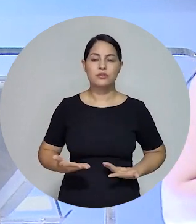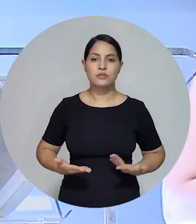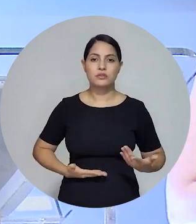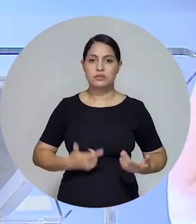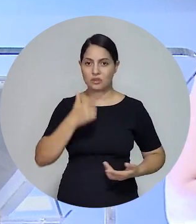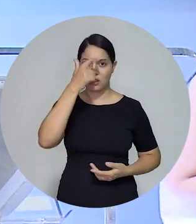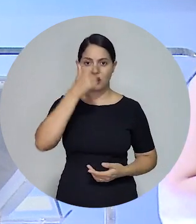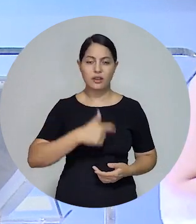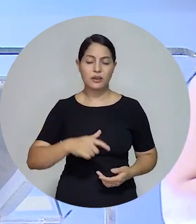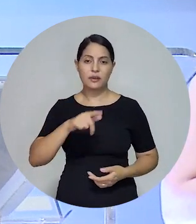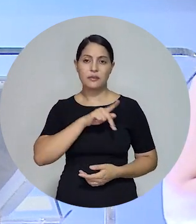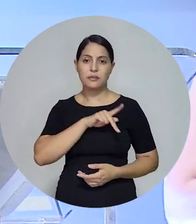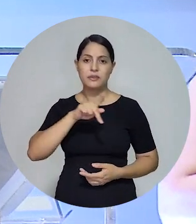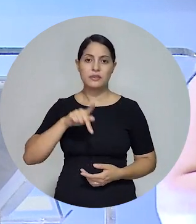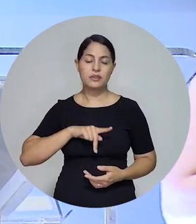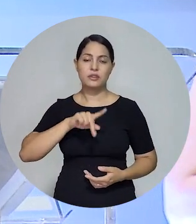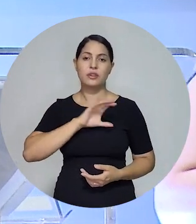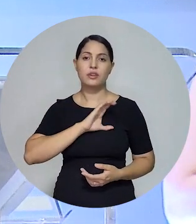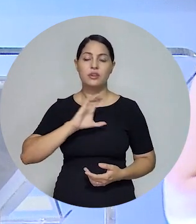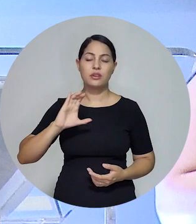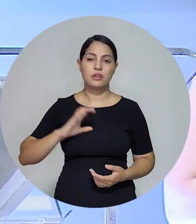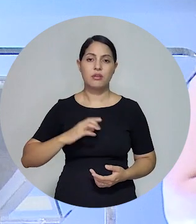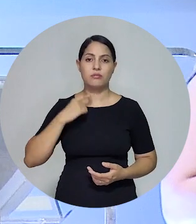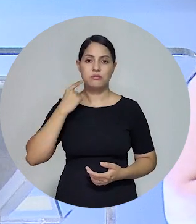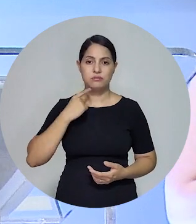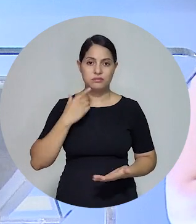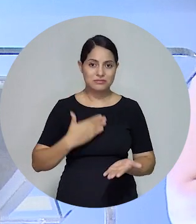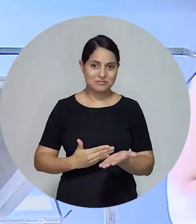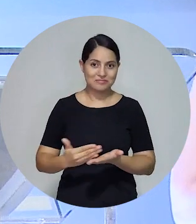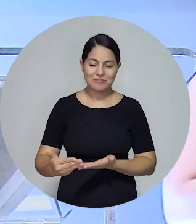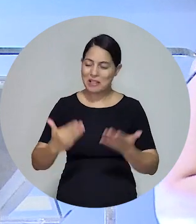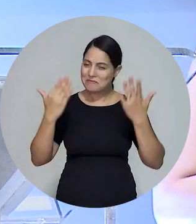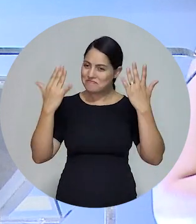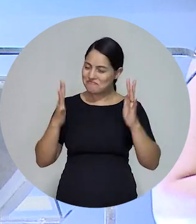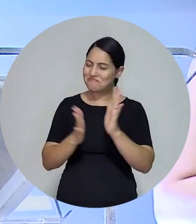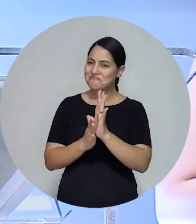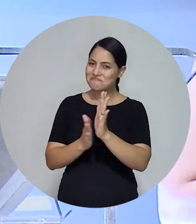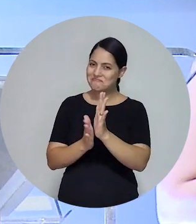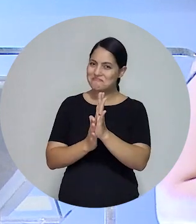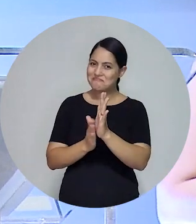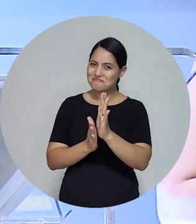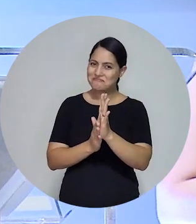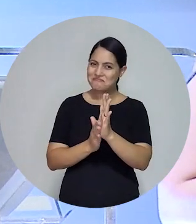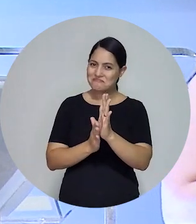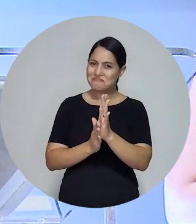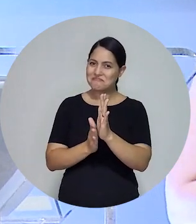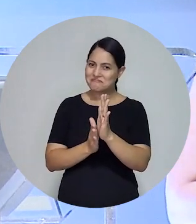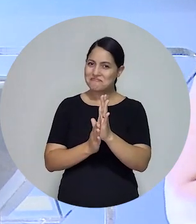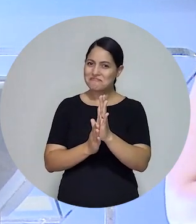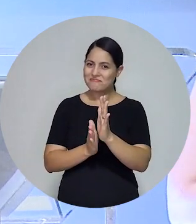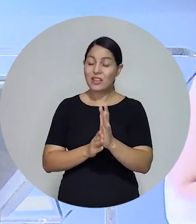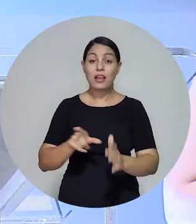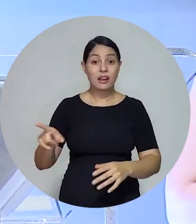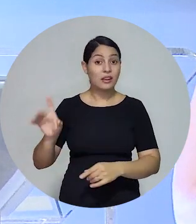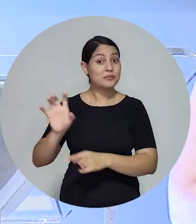Amazonas. O meu segundo cargo, presidente da Comissão do Advogado Iniciante da